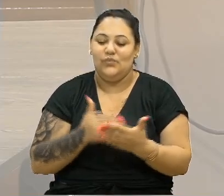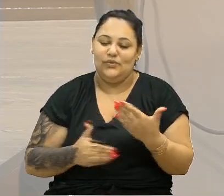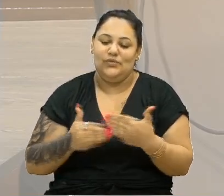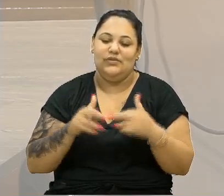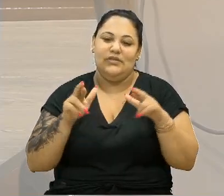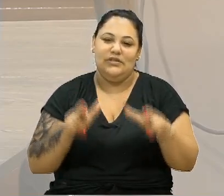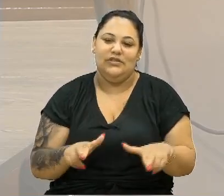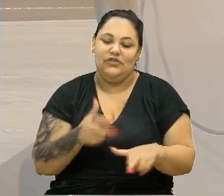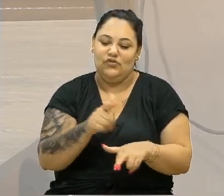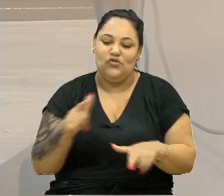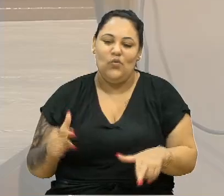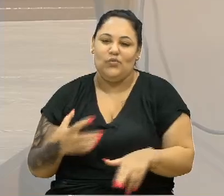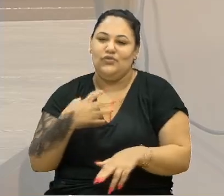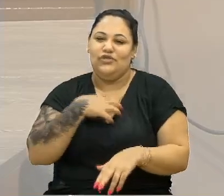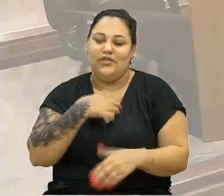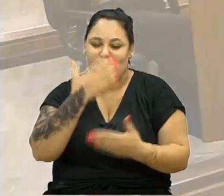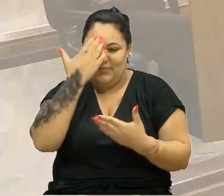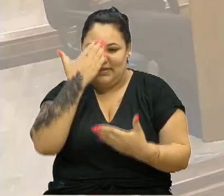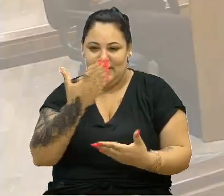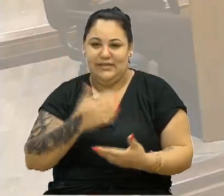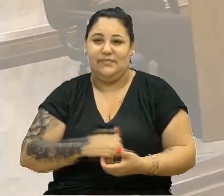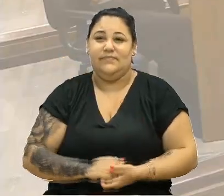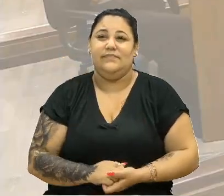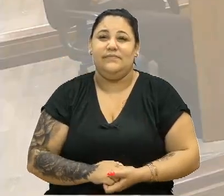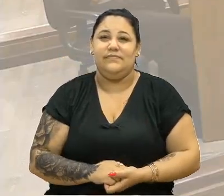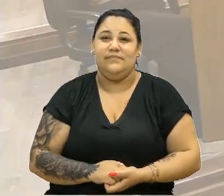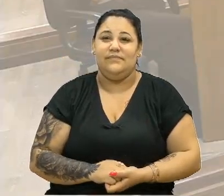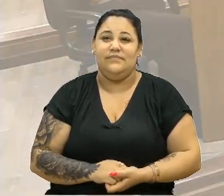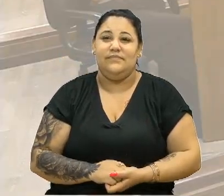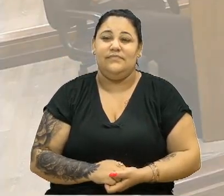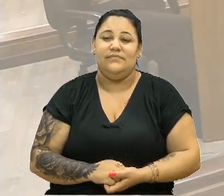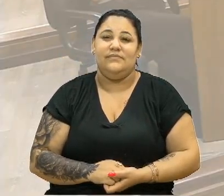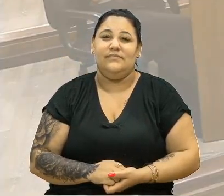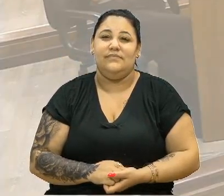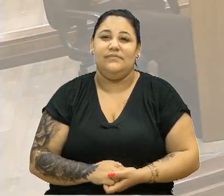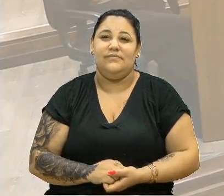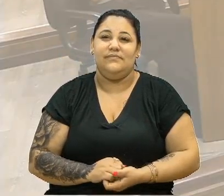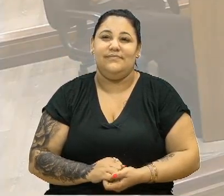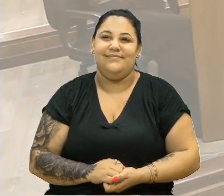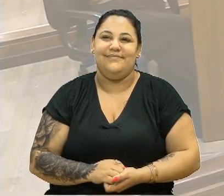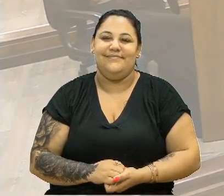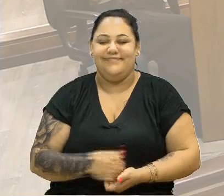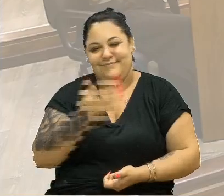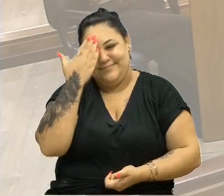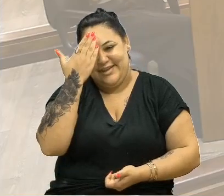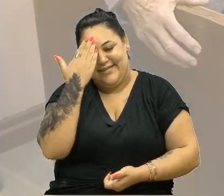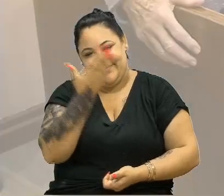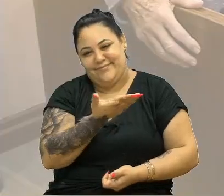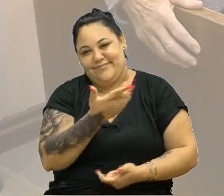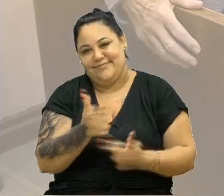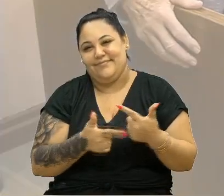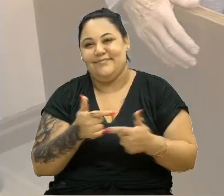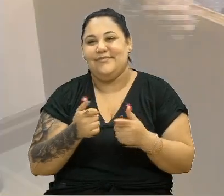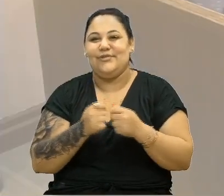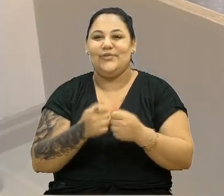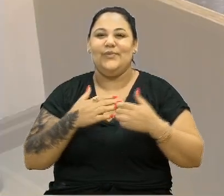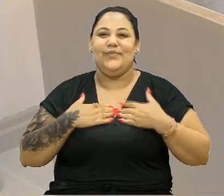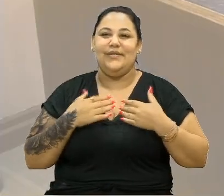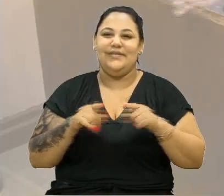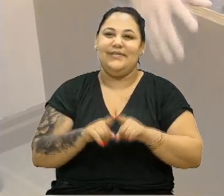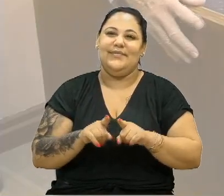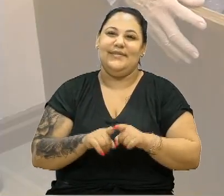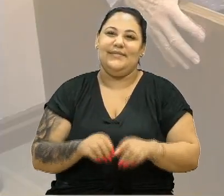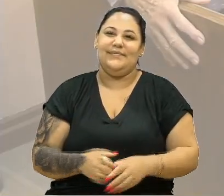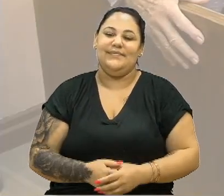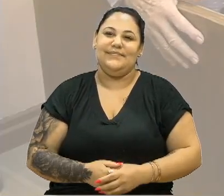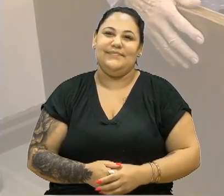região de outras formas. Muito obrigada. Obrigado, vereadora Tati. A senhora me acompanhou lado a lado por muitas vezes. Nos Uma parte, defendemos